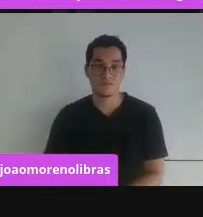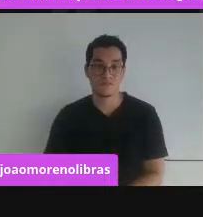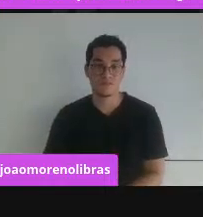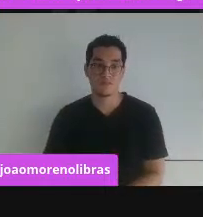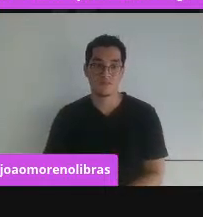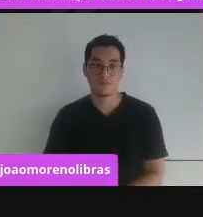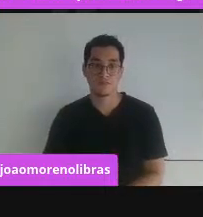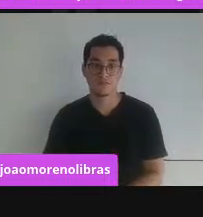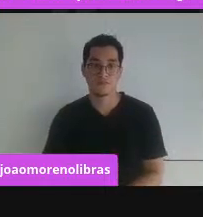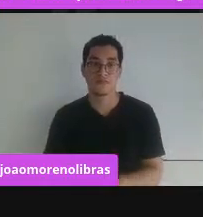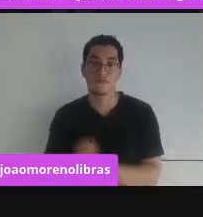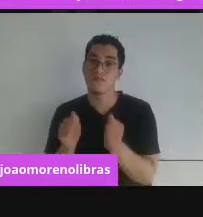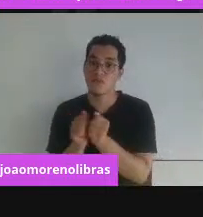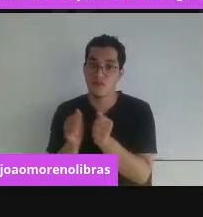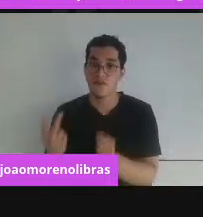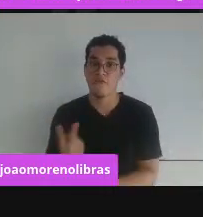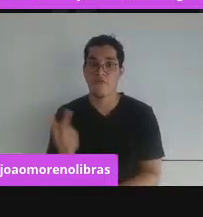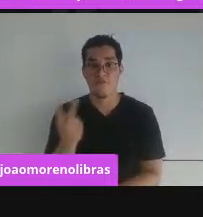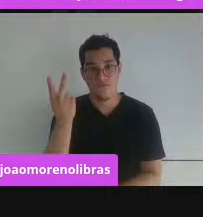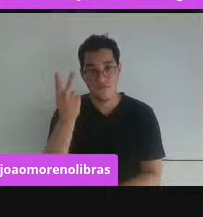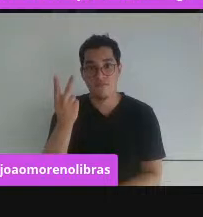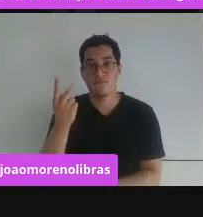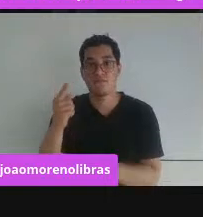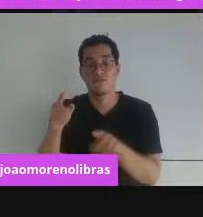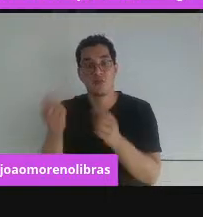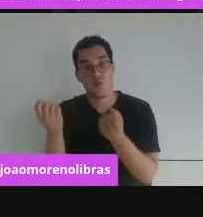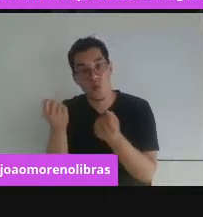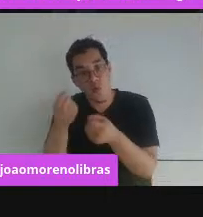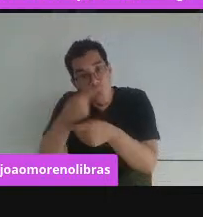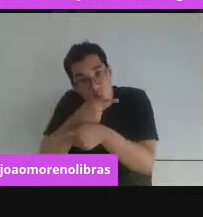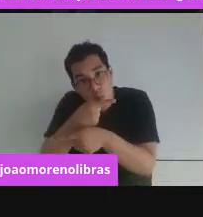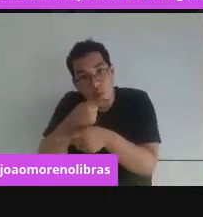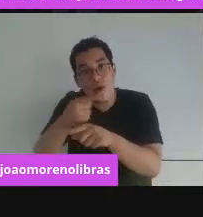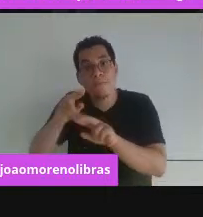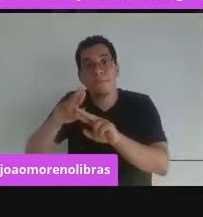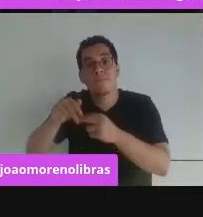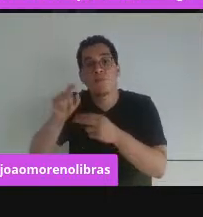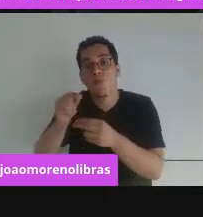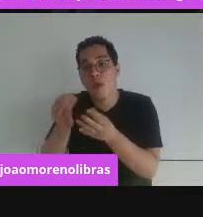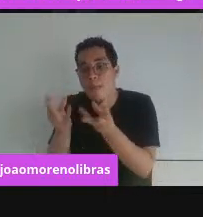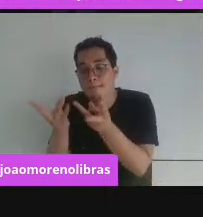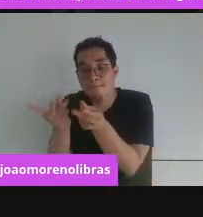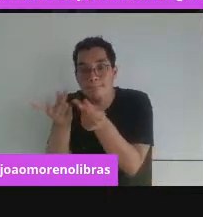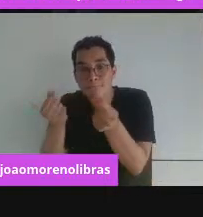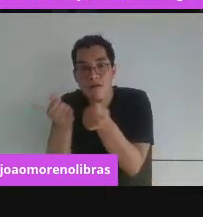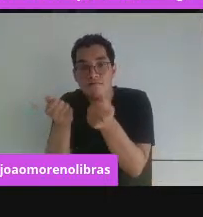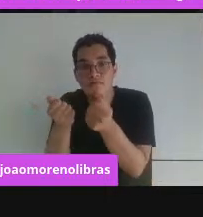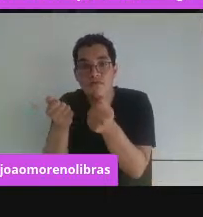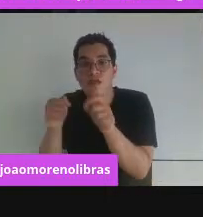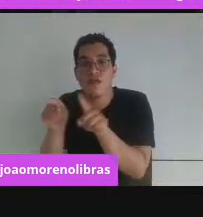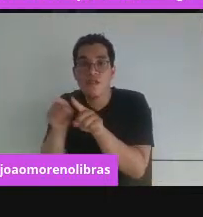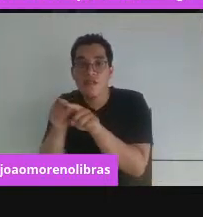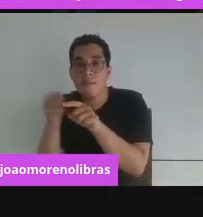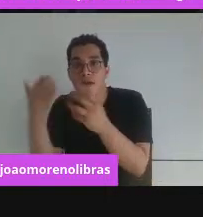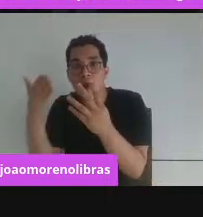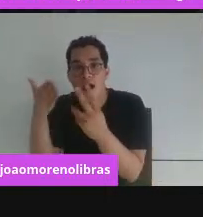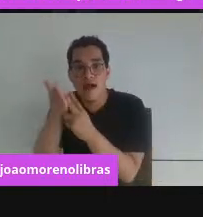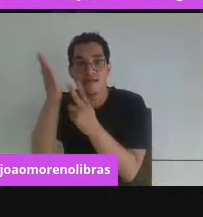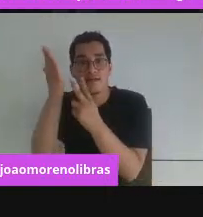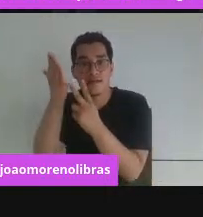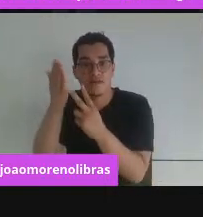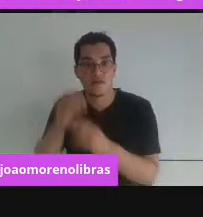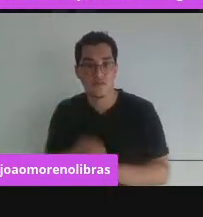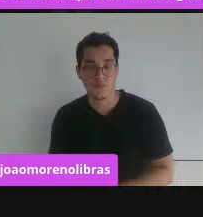com valor e locutório contrário, inserido para fins de manipulação e de assédio. No que diz respeito